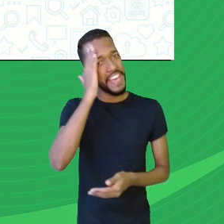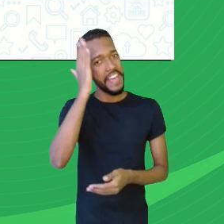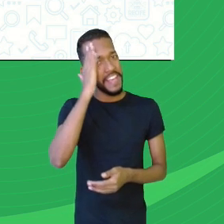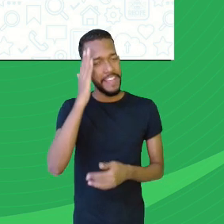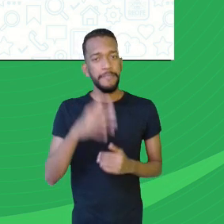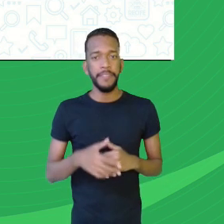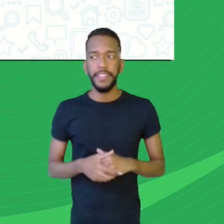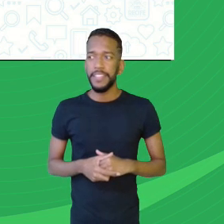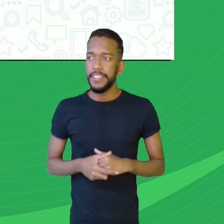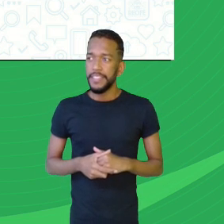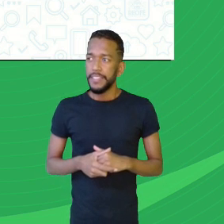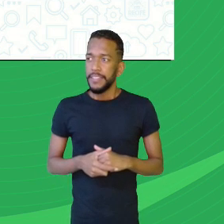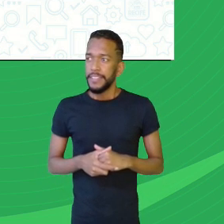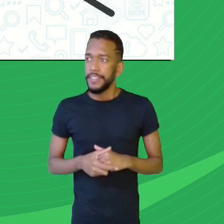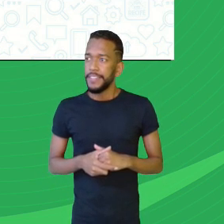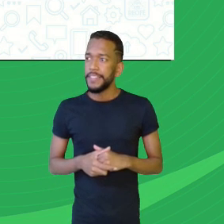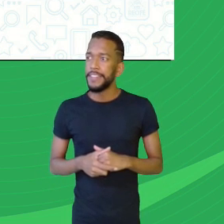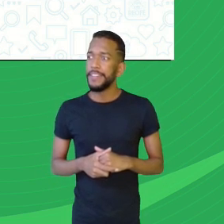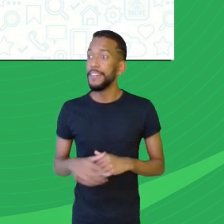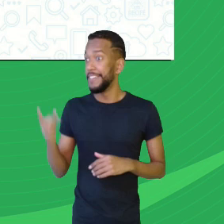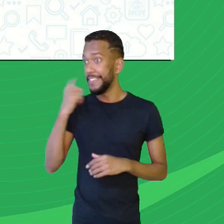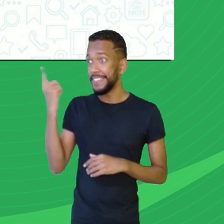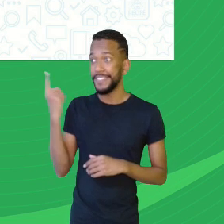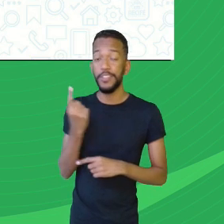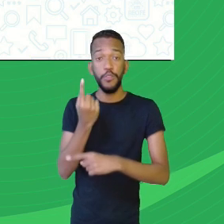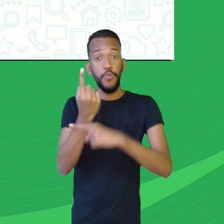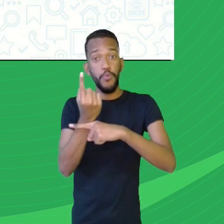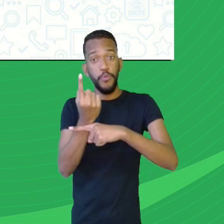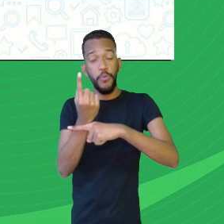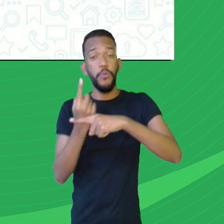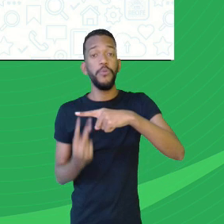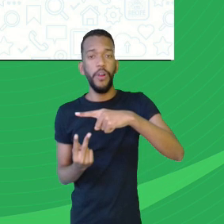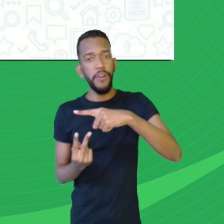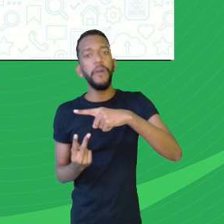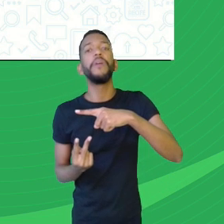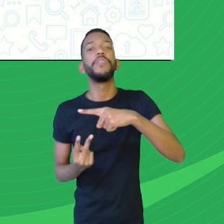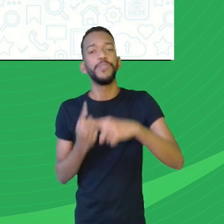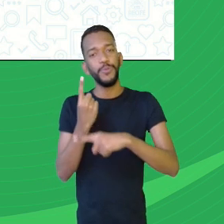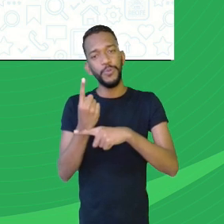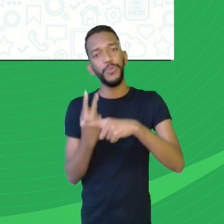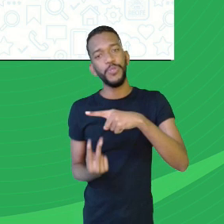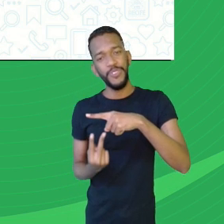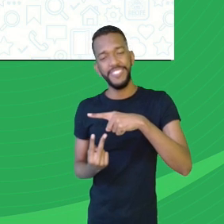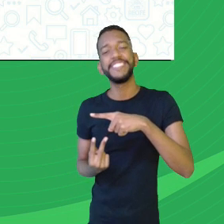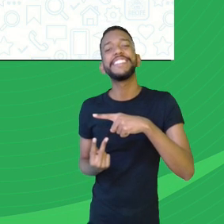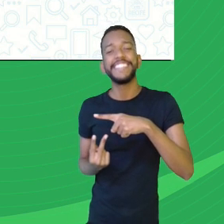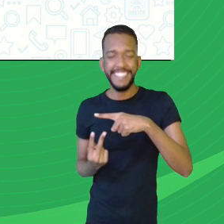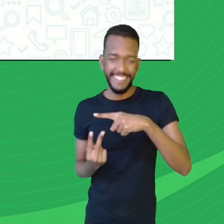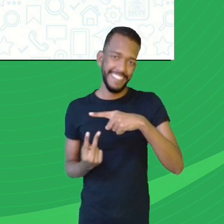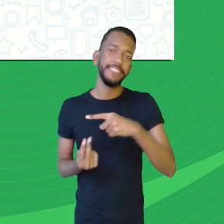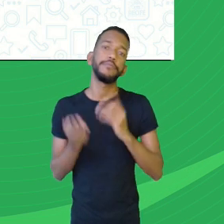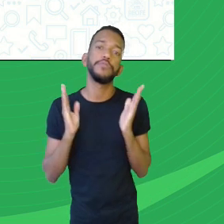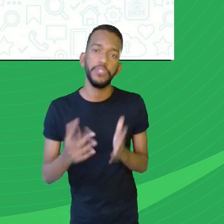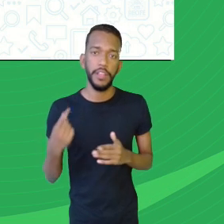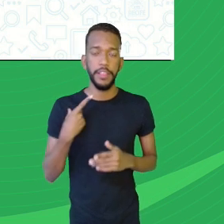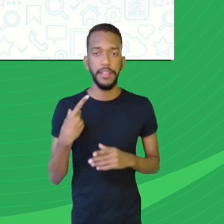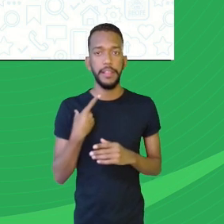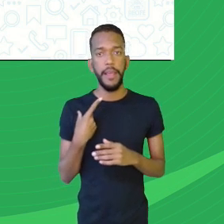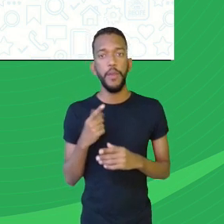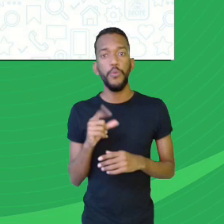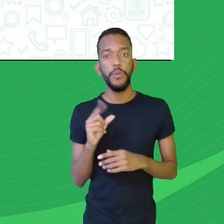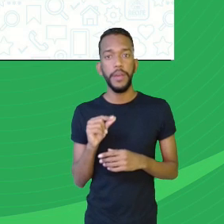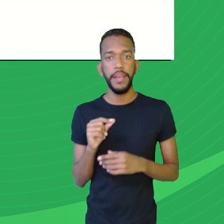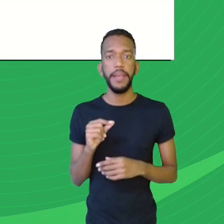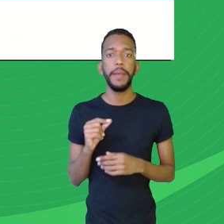é? Olha só, 1 e 2, 1/2, que ela pintou a metade